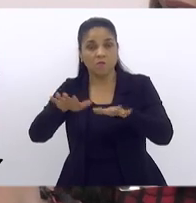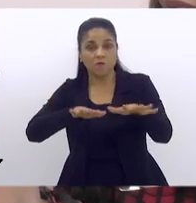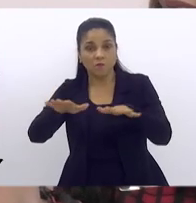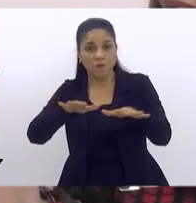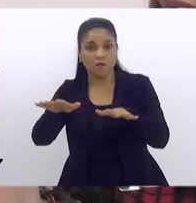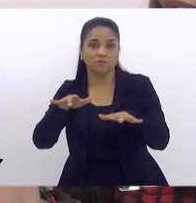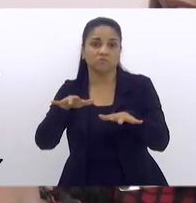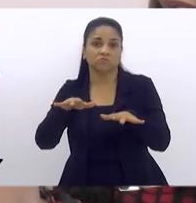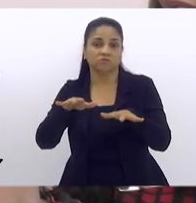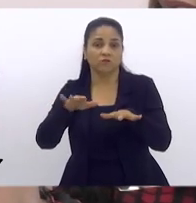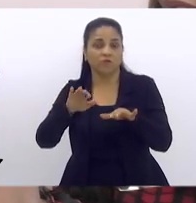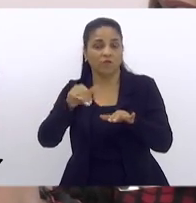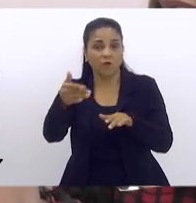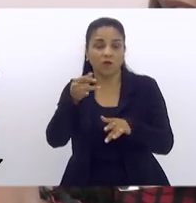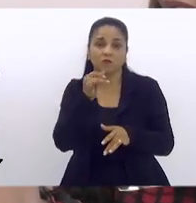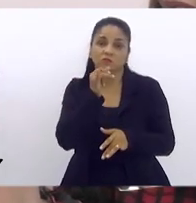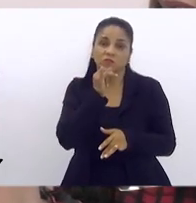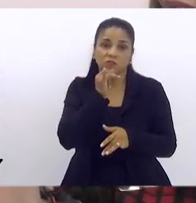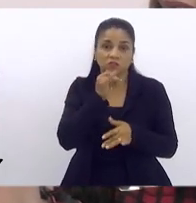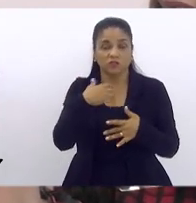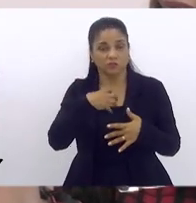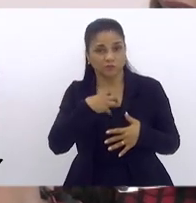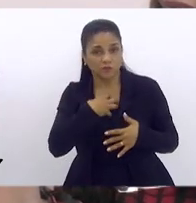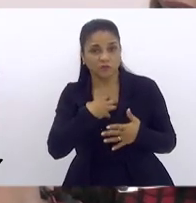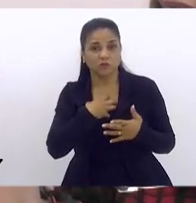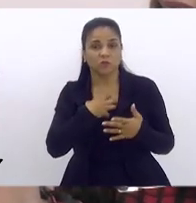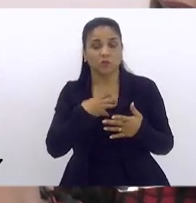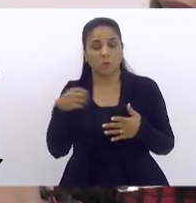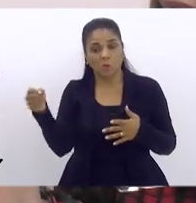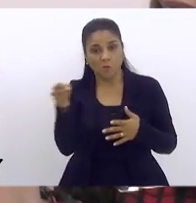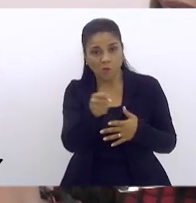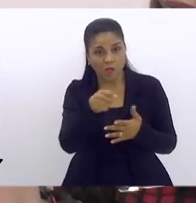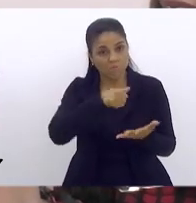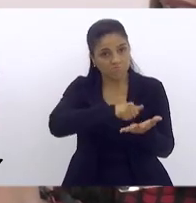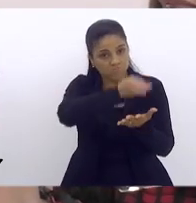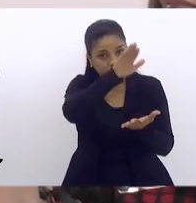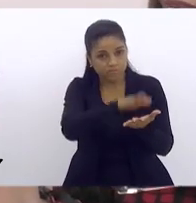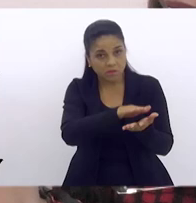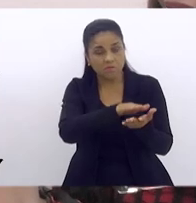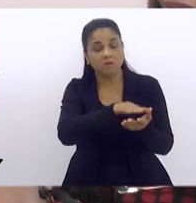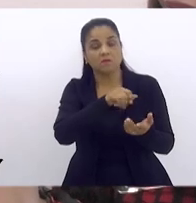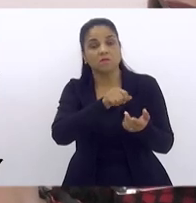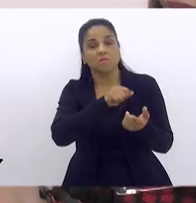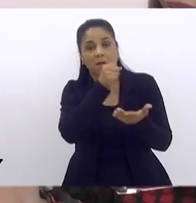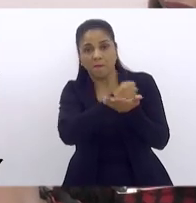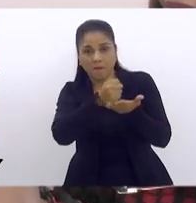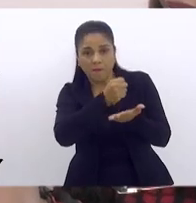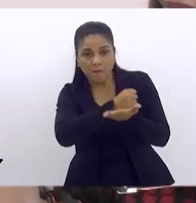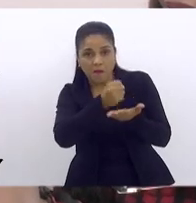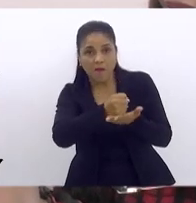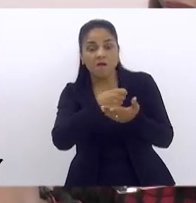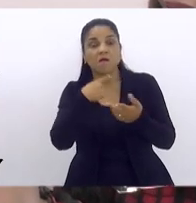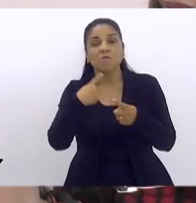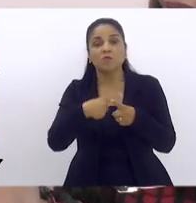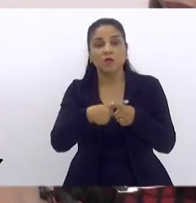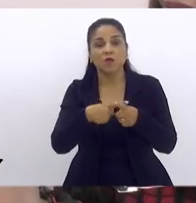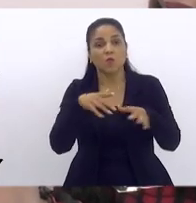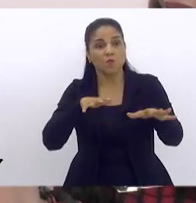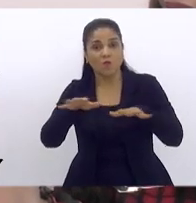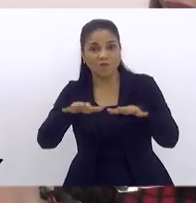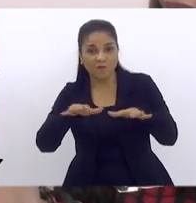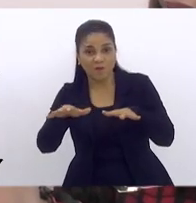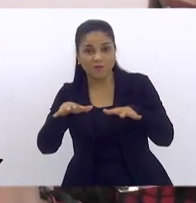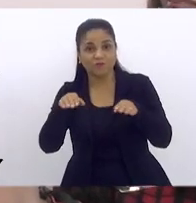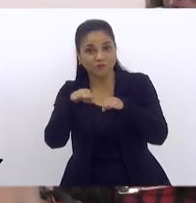porque muitas mulheres deixam de ser contratados mulheres capazes capacitadíssimas por conta desse movimento então assim se você tiver